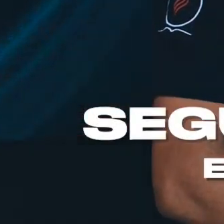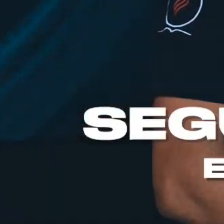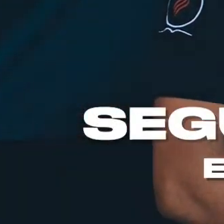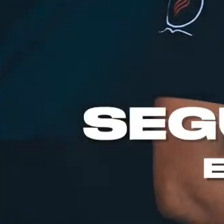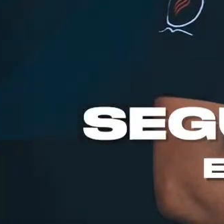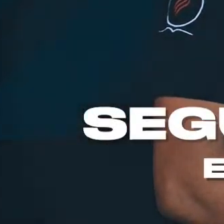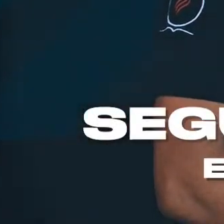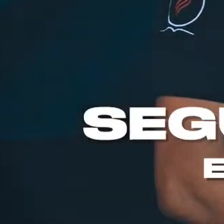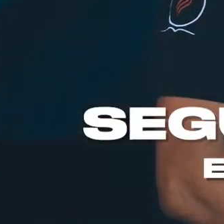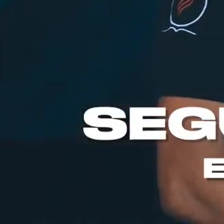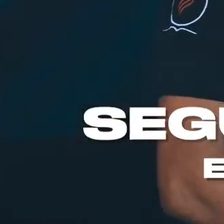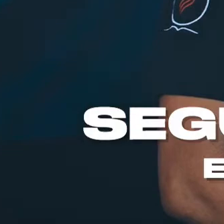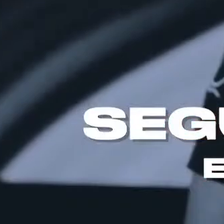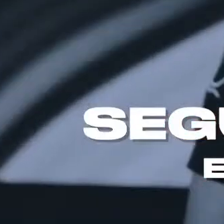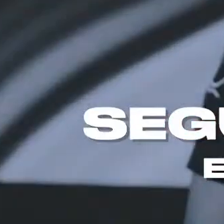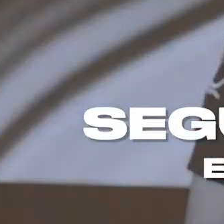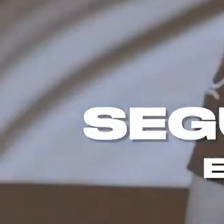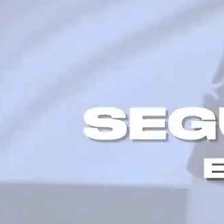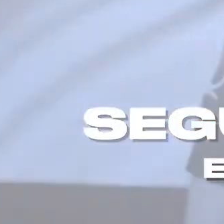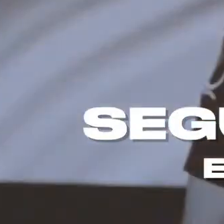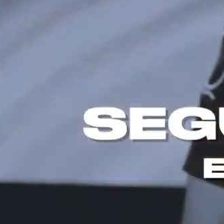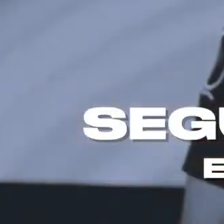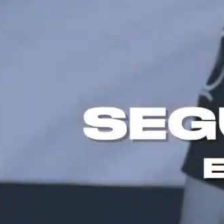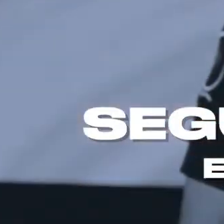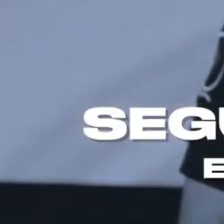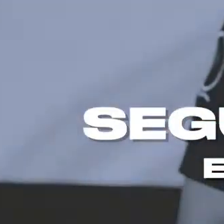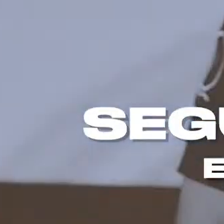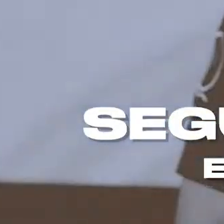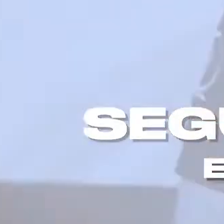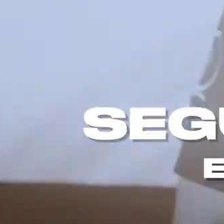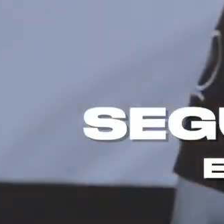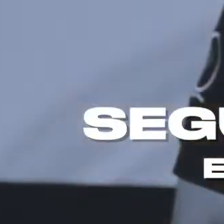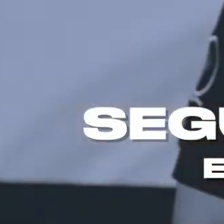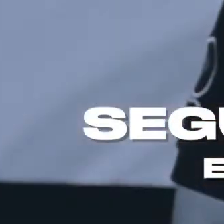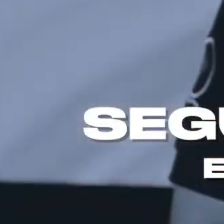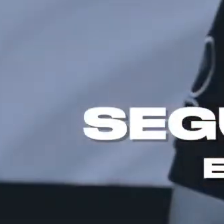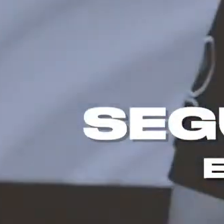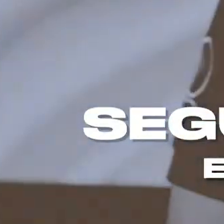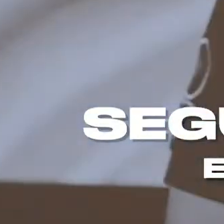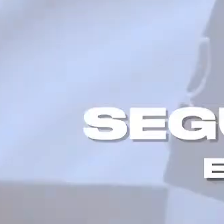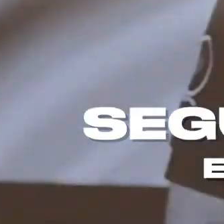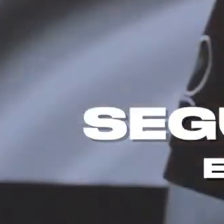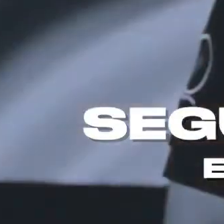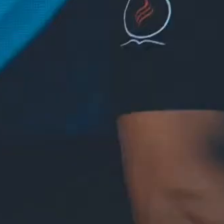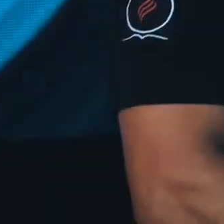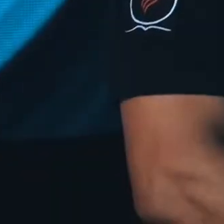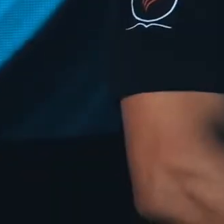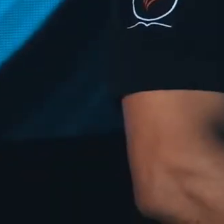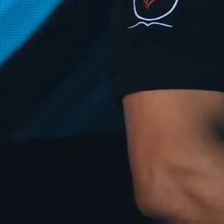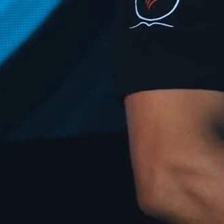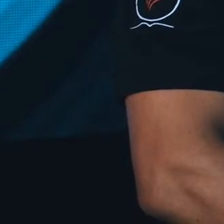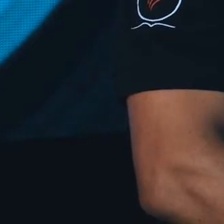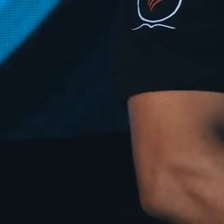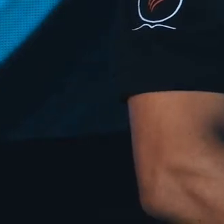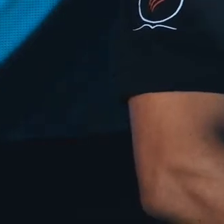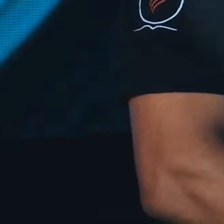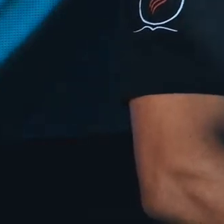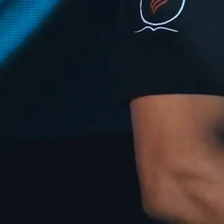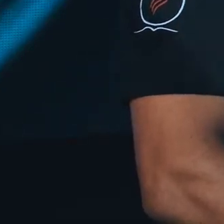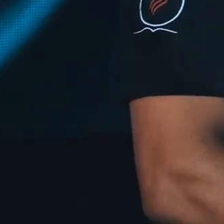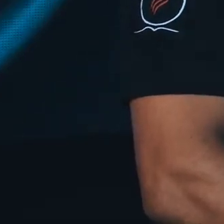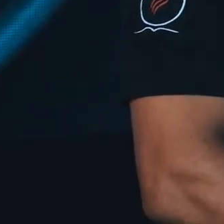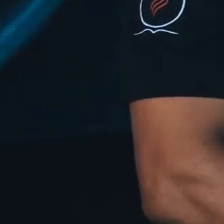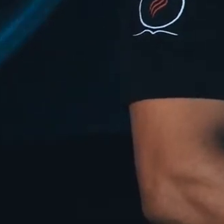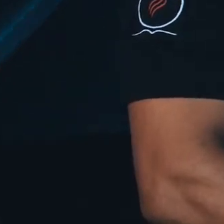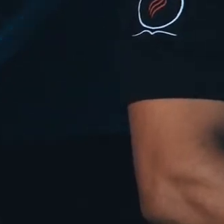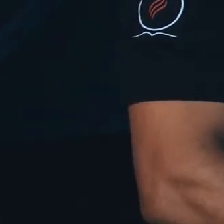casais vitoriosos, palavra direcionada para casais, para edificação da sua casa. Além disso, durante o ano nós